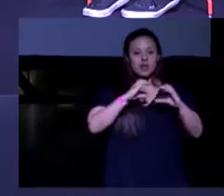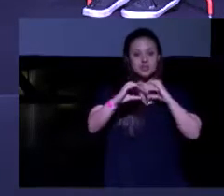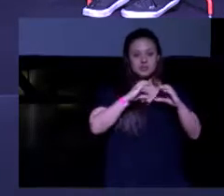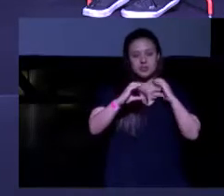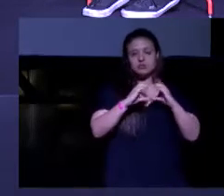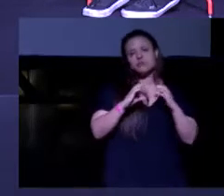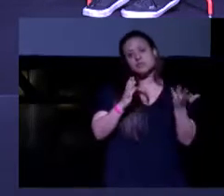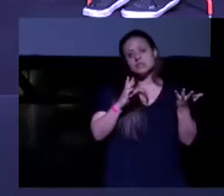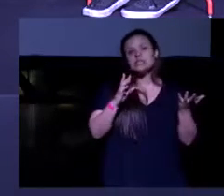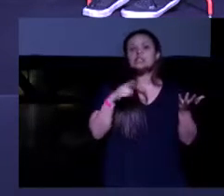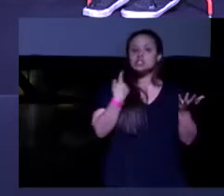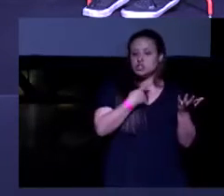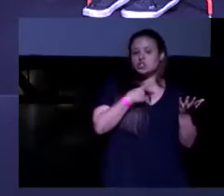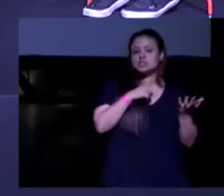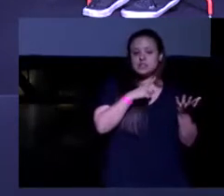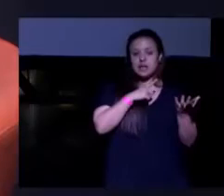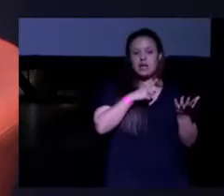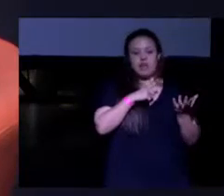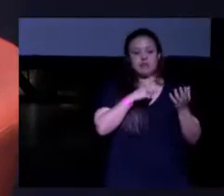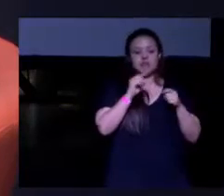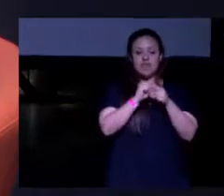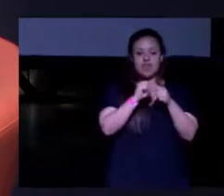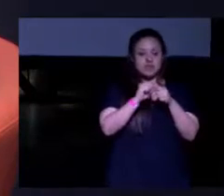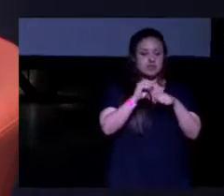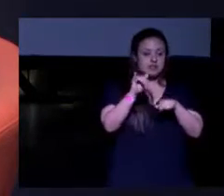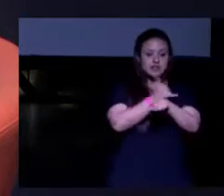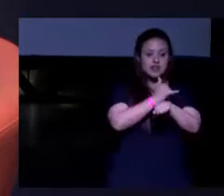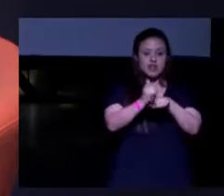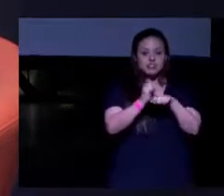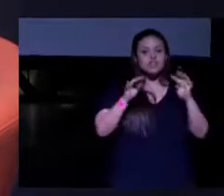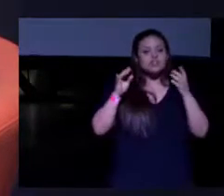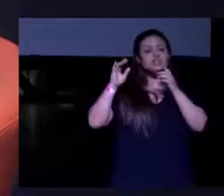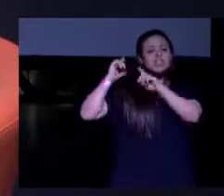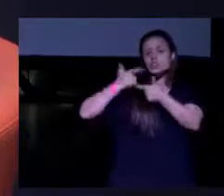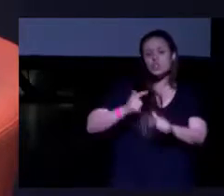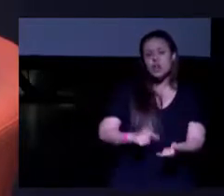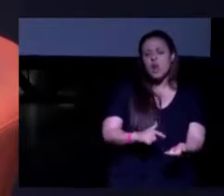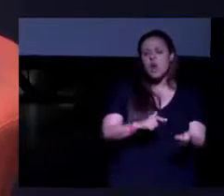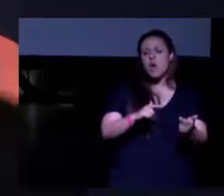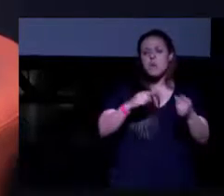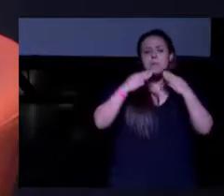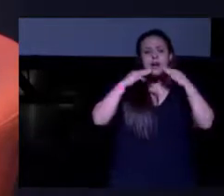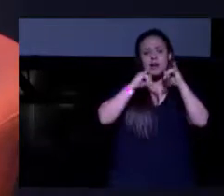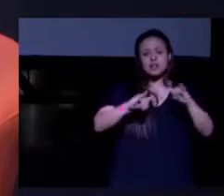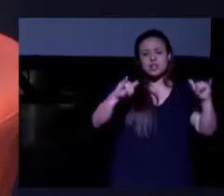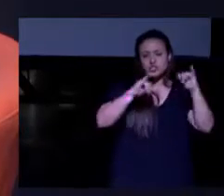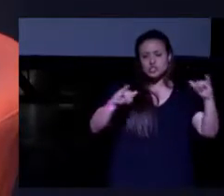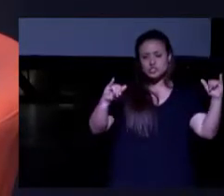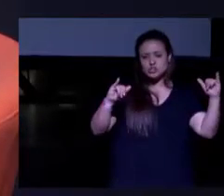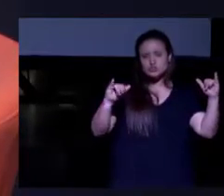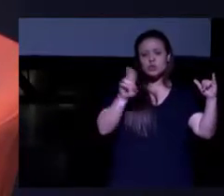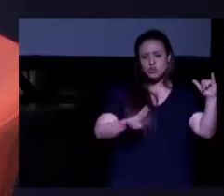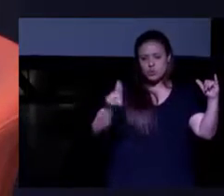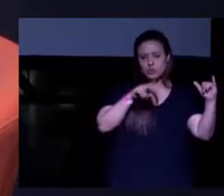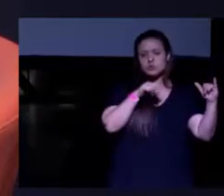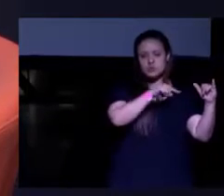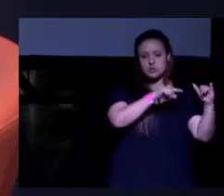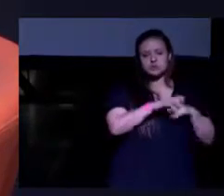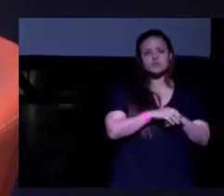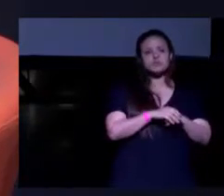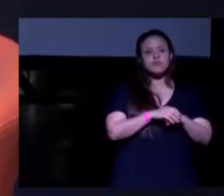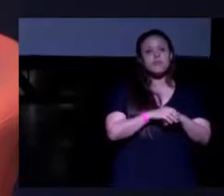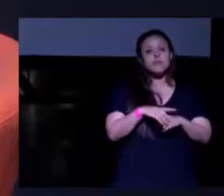tradicional, publicidade, para dar voz e poder para movimentos que geram valor para as pessoas. E tem uma coisa que a